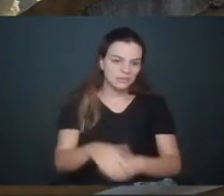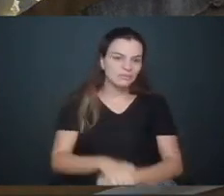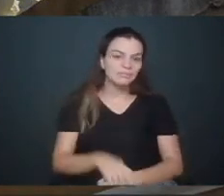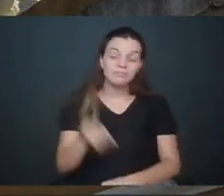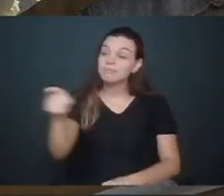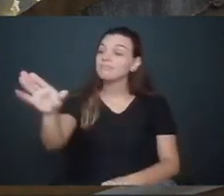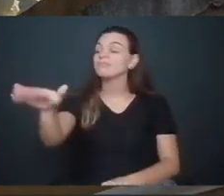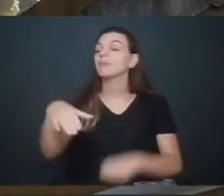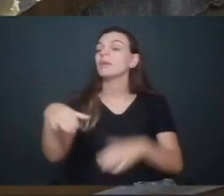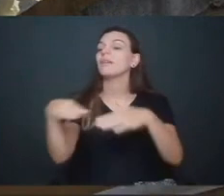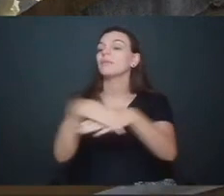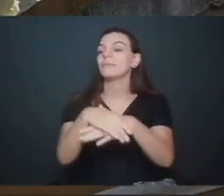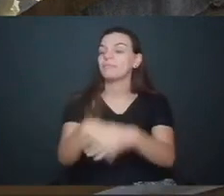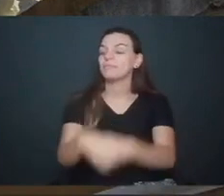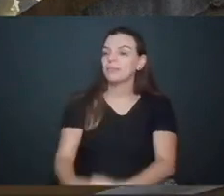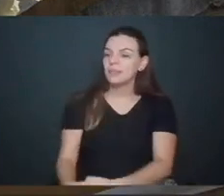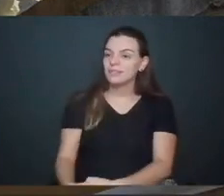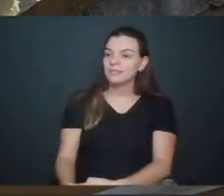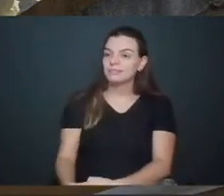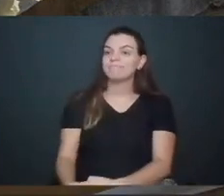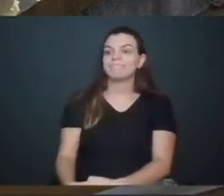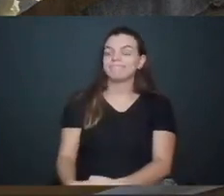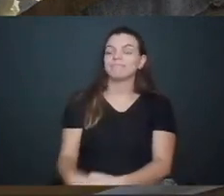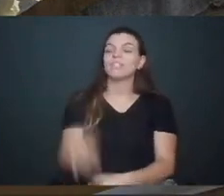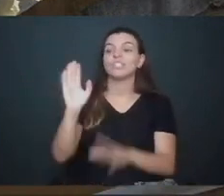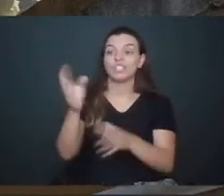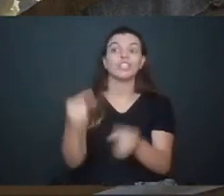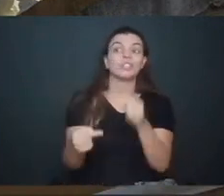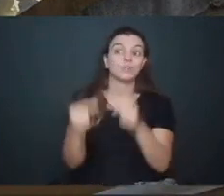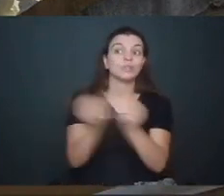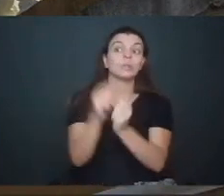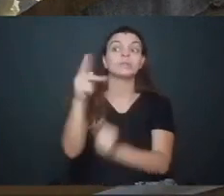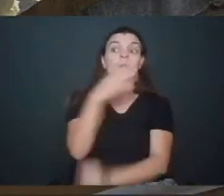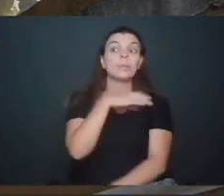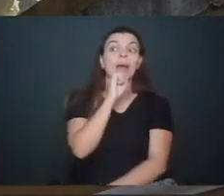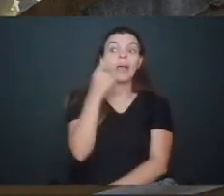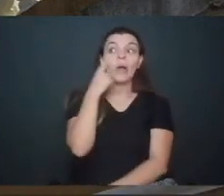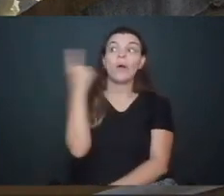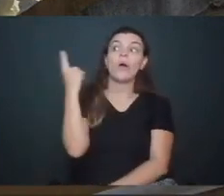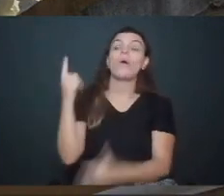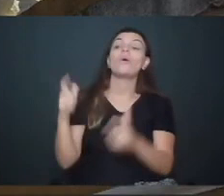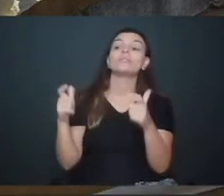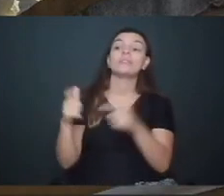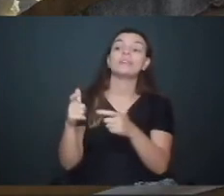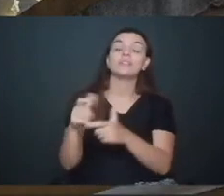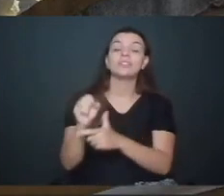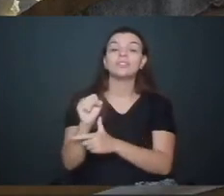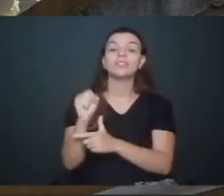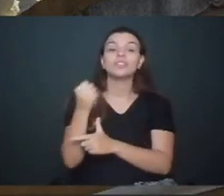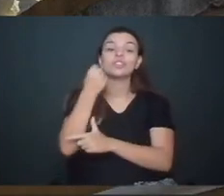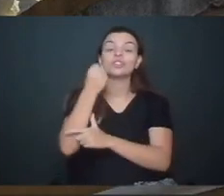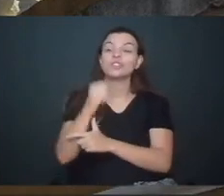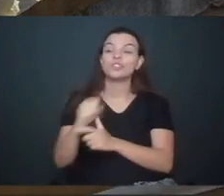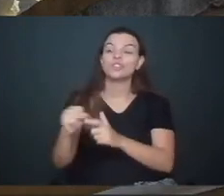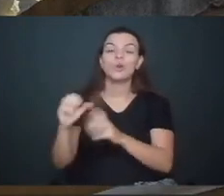Ô, Pia. Já discuti com teu pai isso aí, ó. Onde que é? Sociedade Garibaldi. Olha o que fizeram no